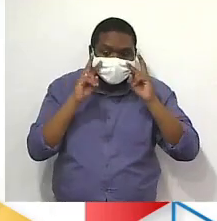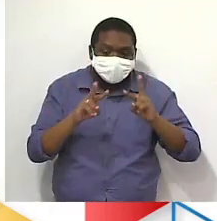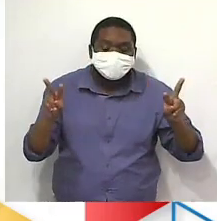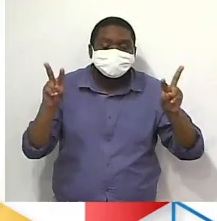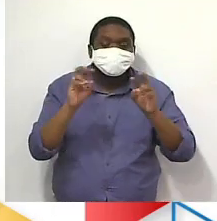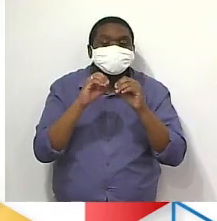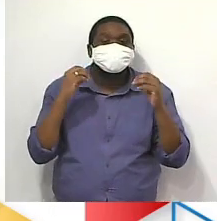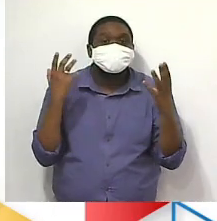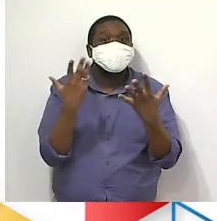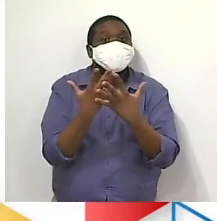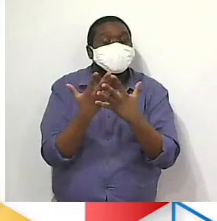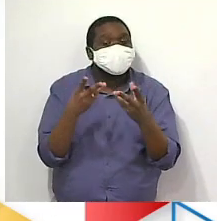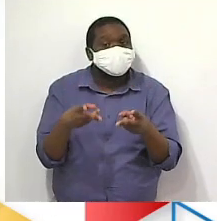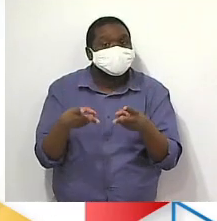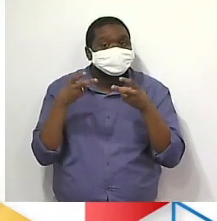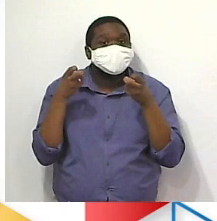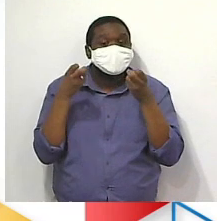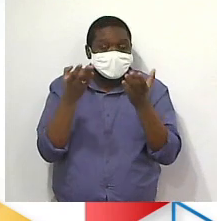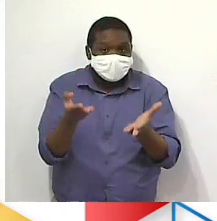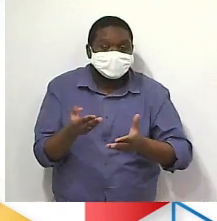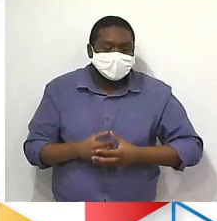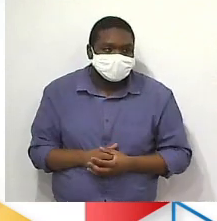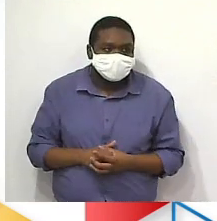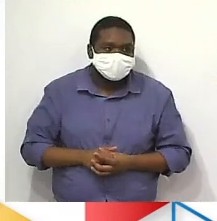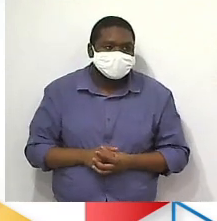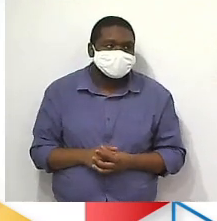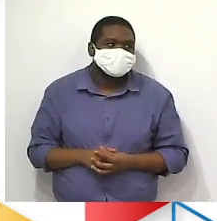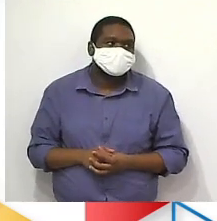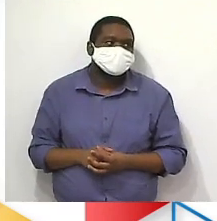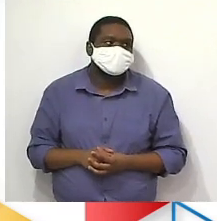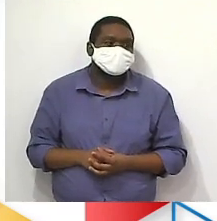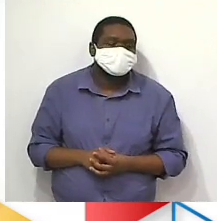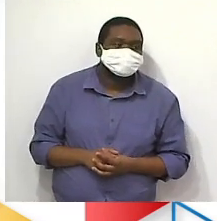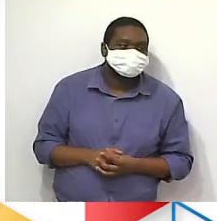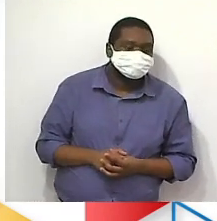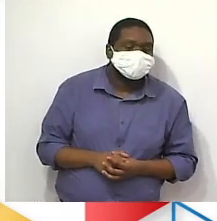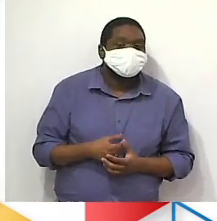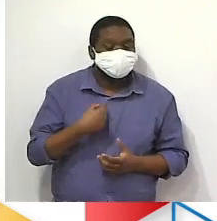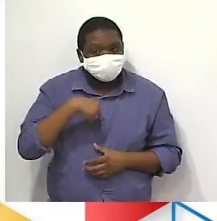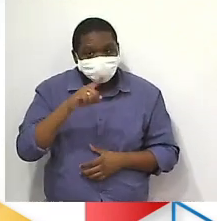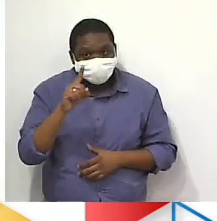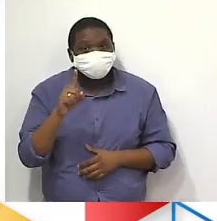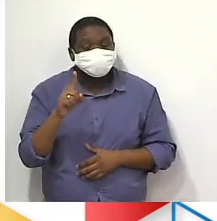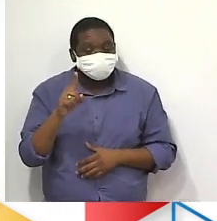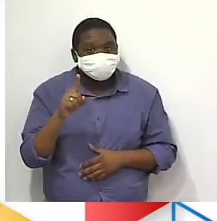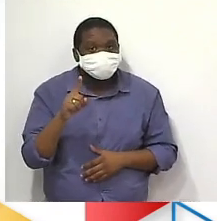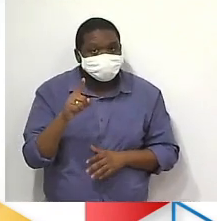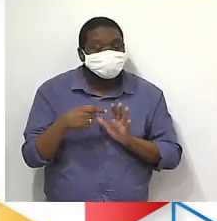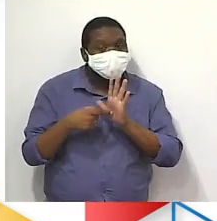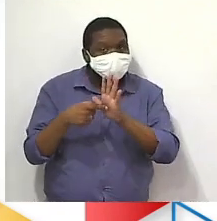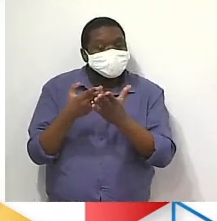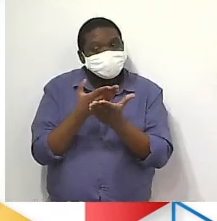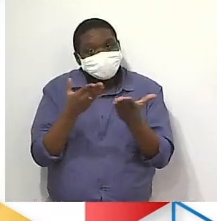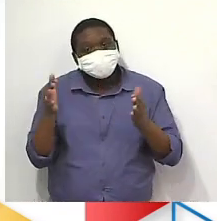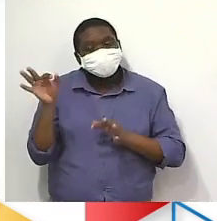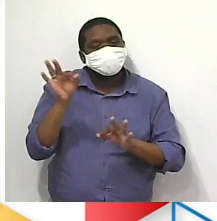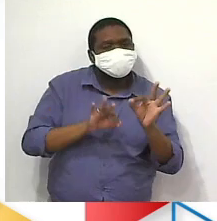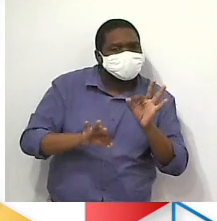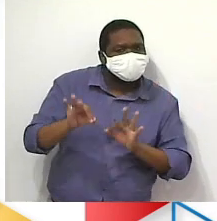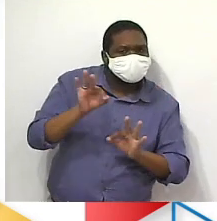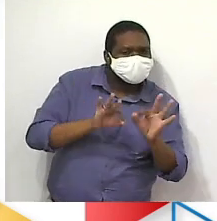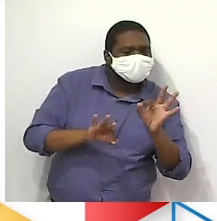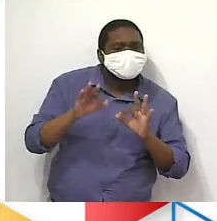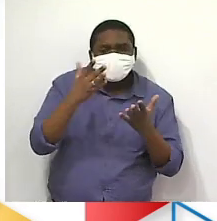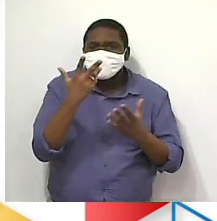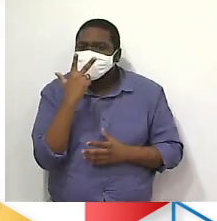ficaria nessas medidas aí da animação. Bom, eu vou mostrar para vocês na construção. Ficou